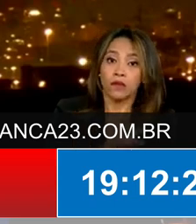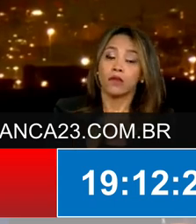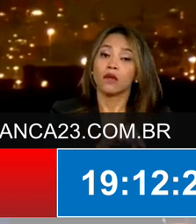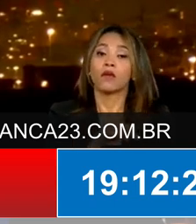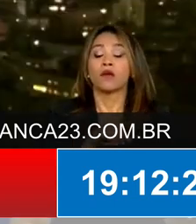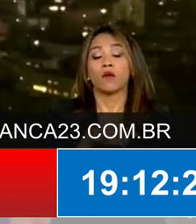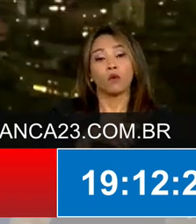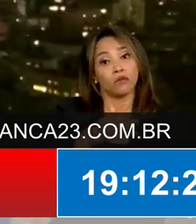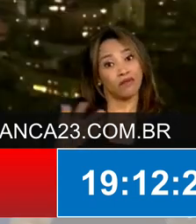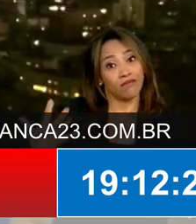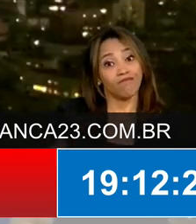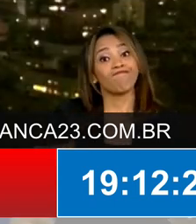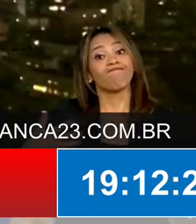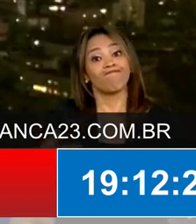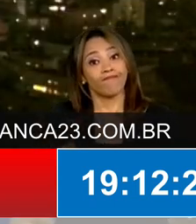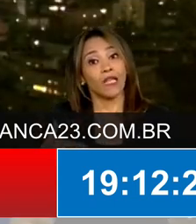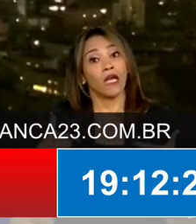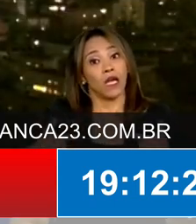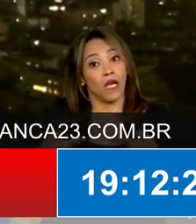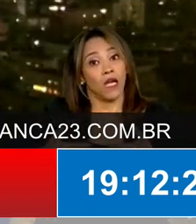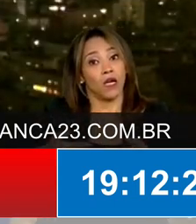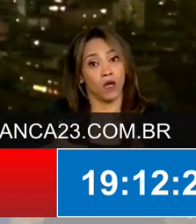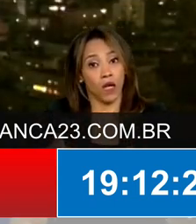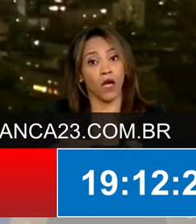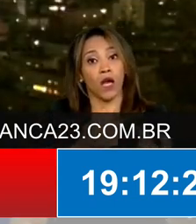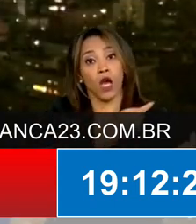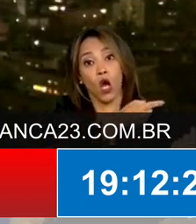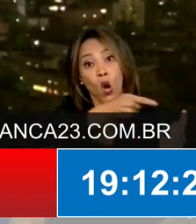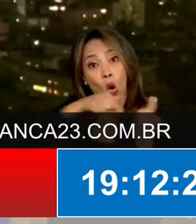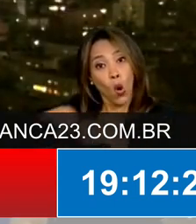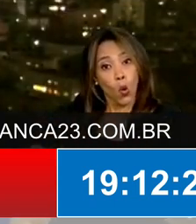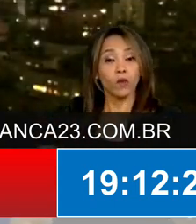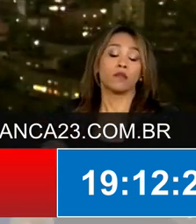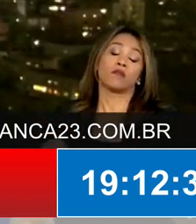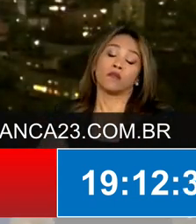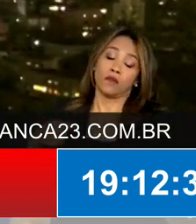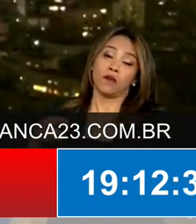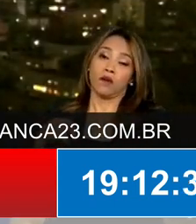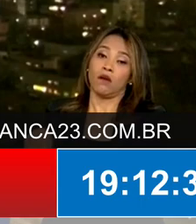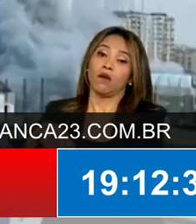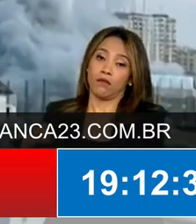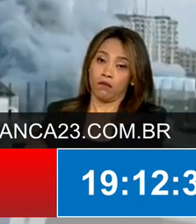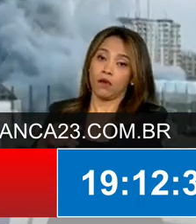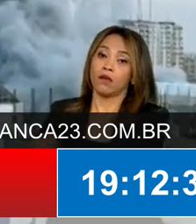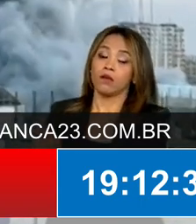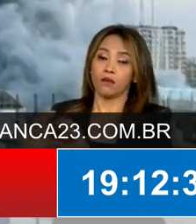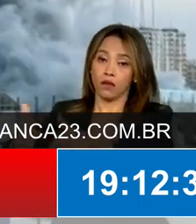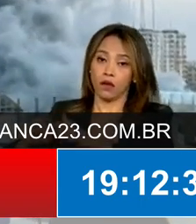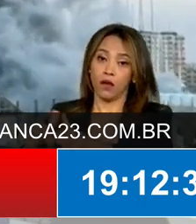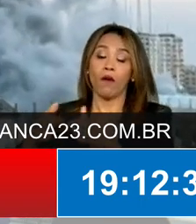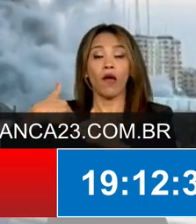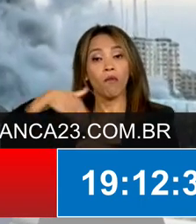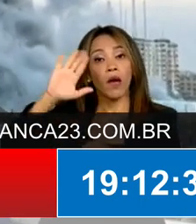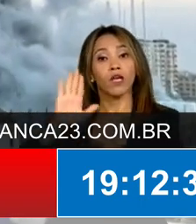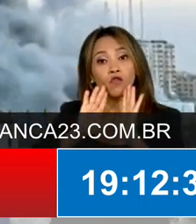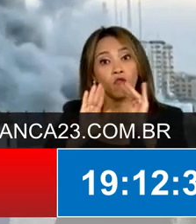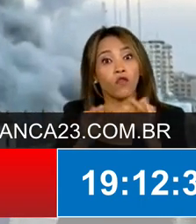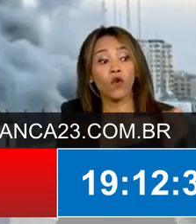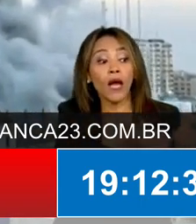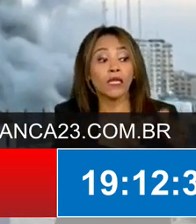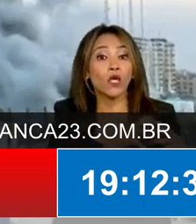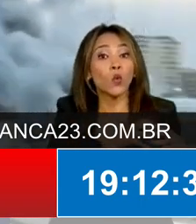estados diretamente no conflito contra Israel eu não vejo no momento essa atuação seria mais focado talvez em grupos